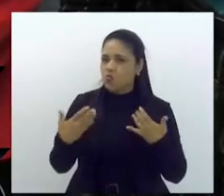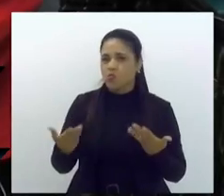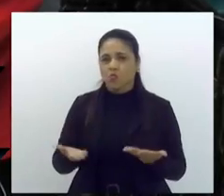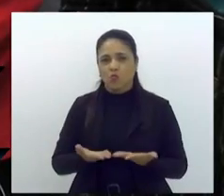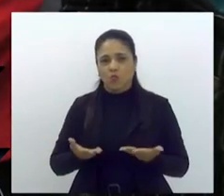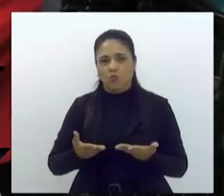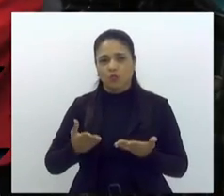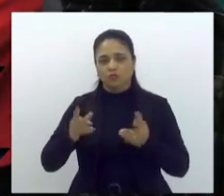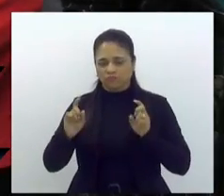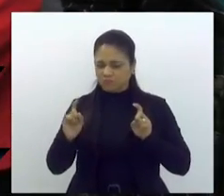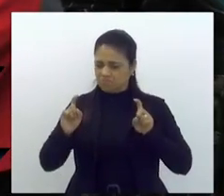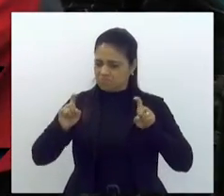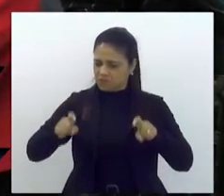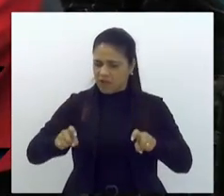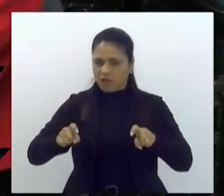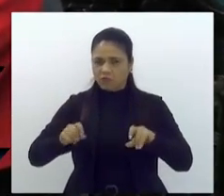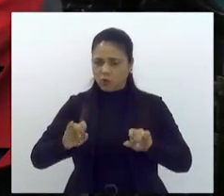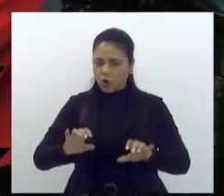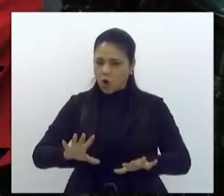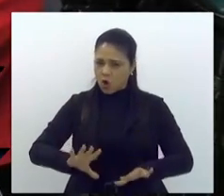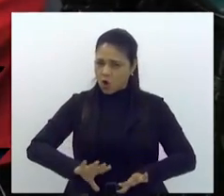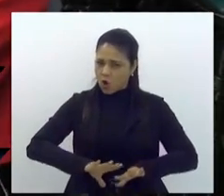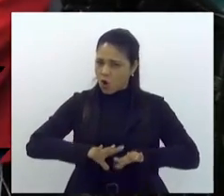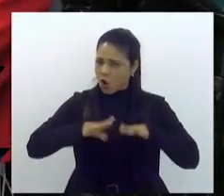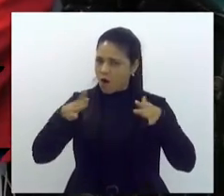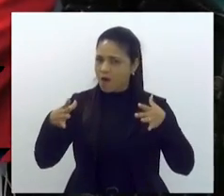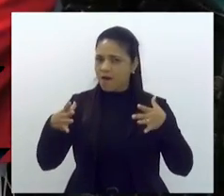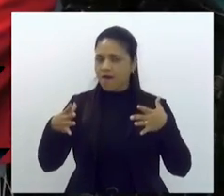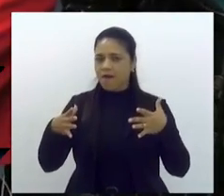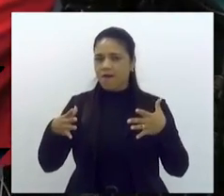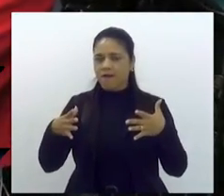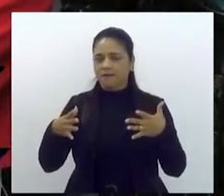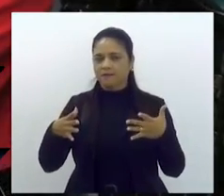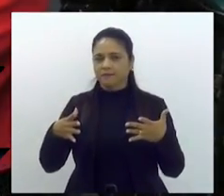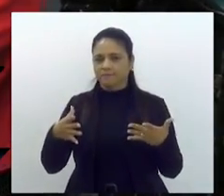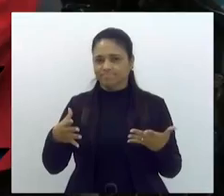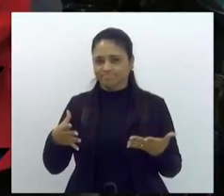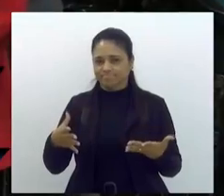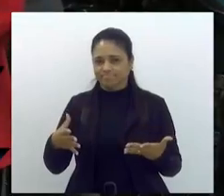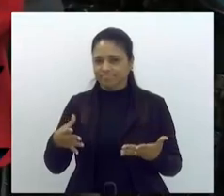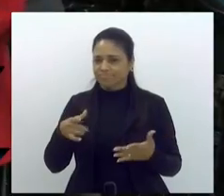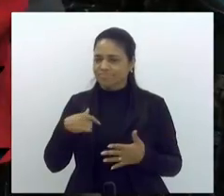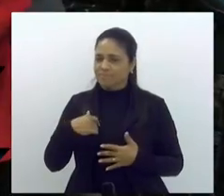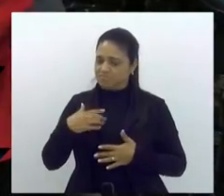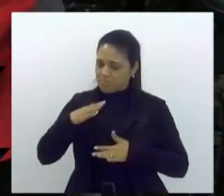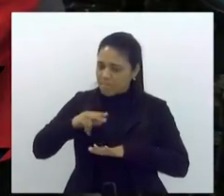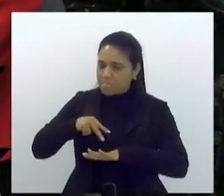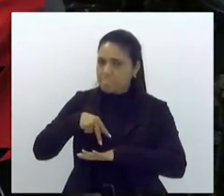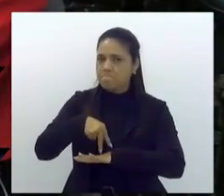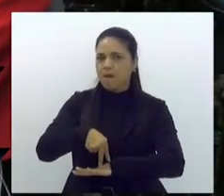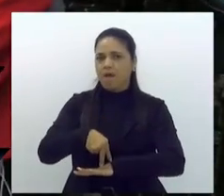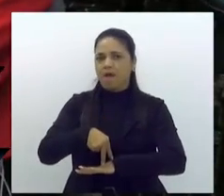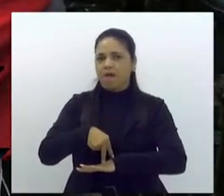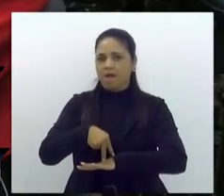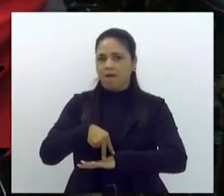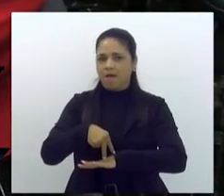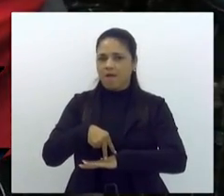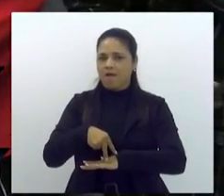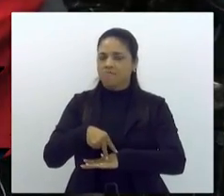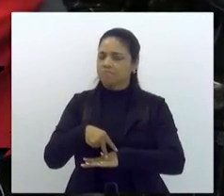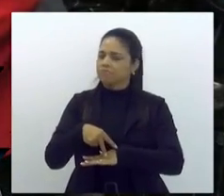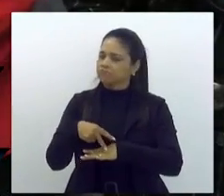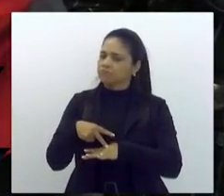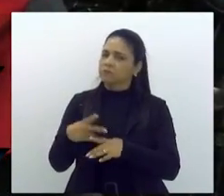vosso mandato com a vossa coragem pessoal com a vossa coerência e autenticidade Então conte sempre